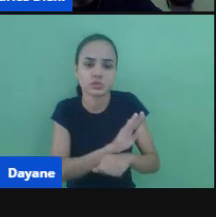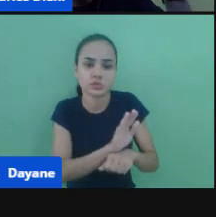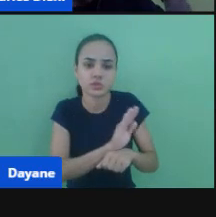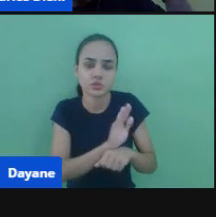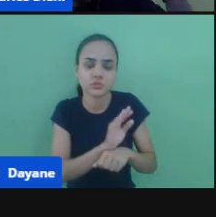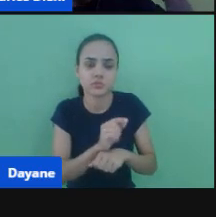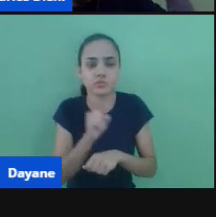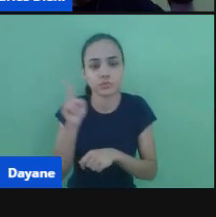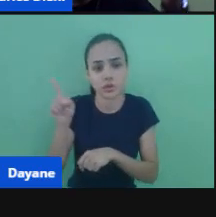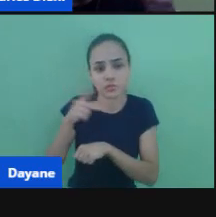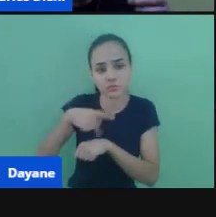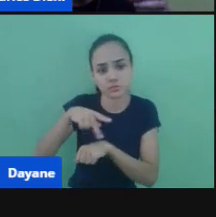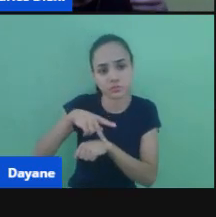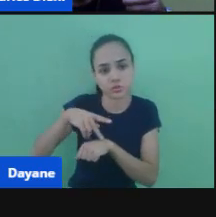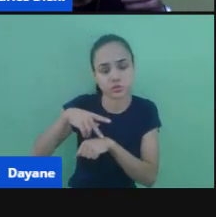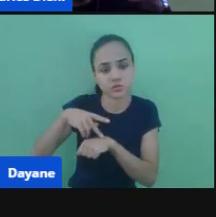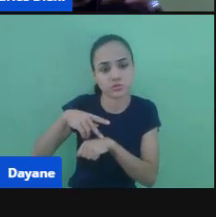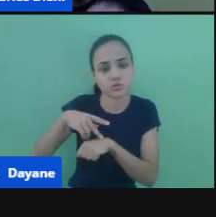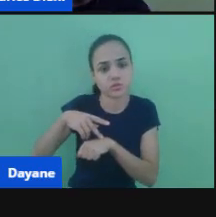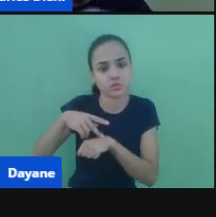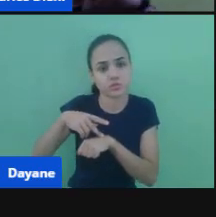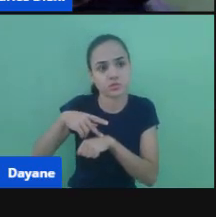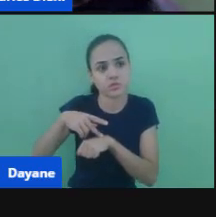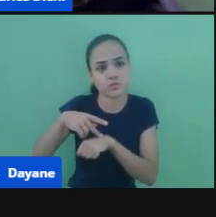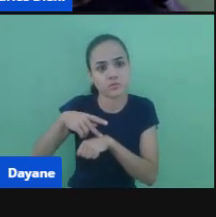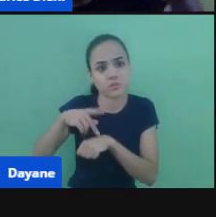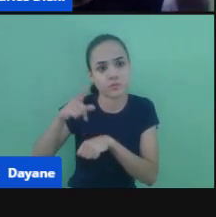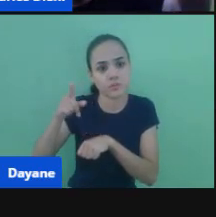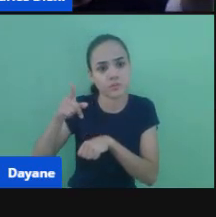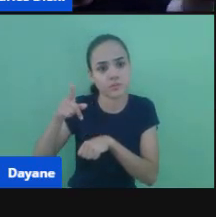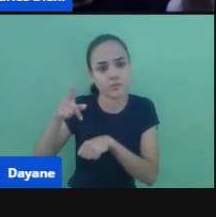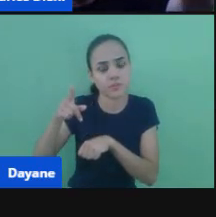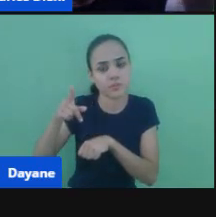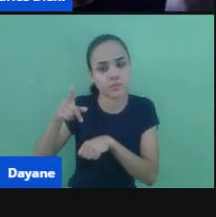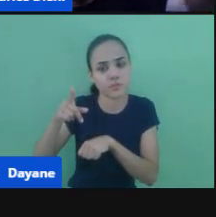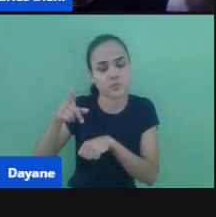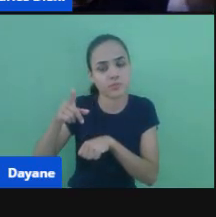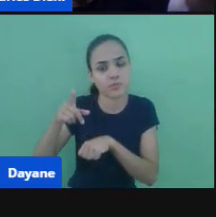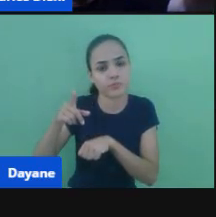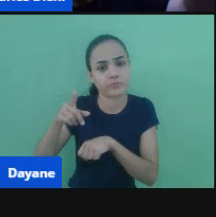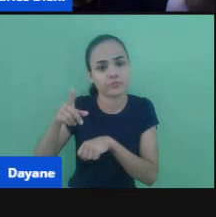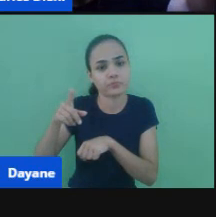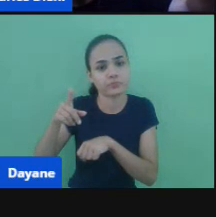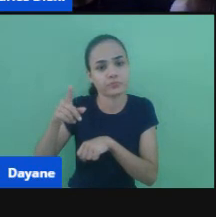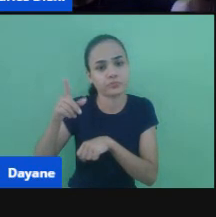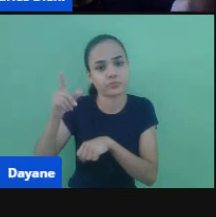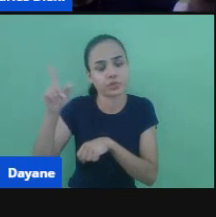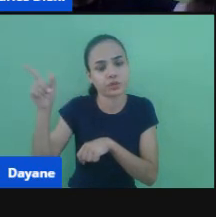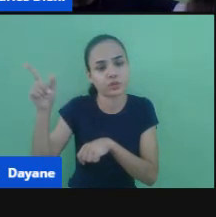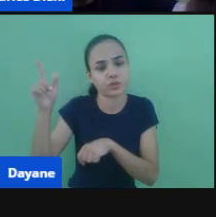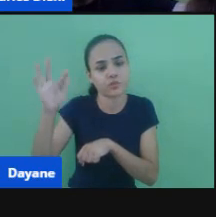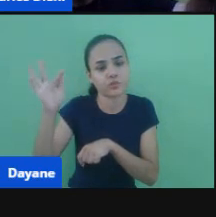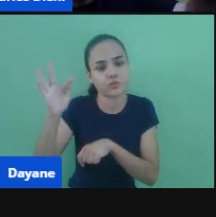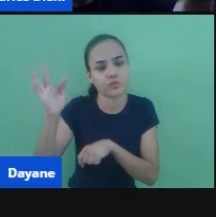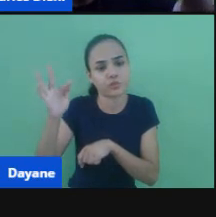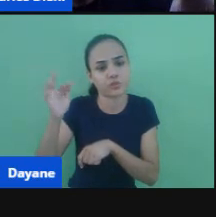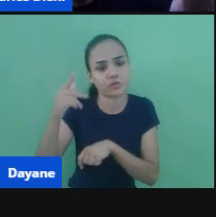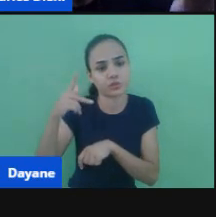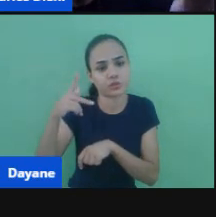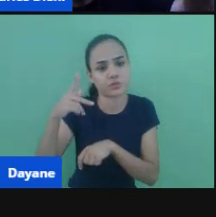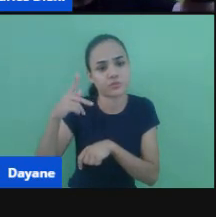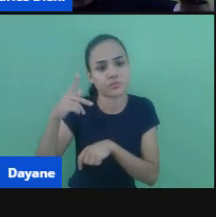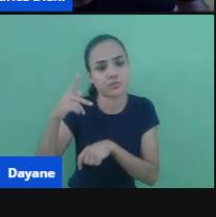eram o início do documentário. Eram imagens que retratavam algum aspecto